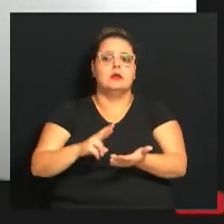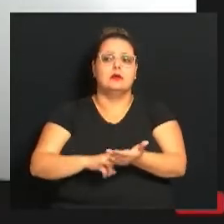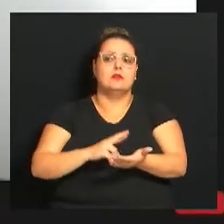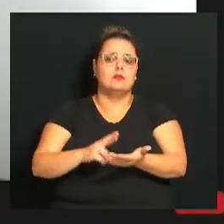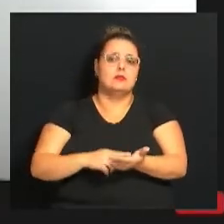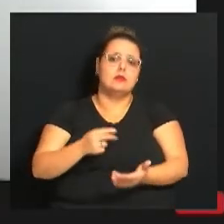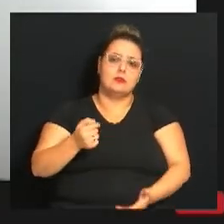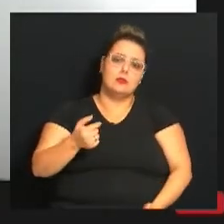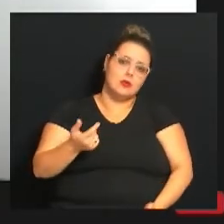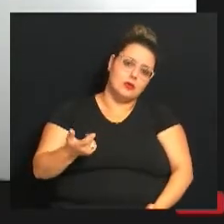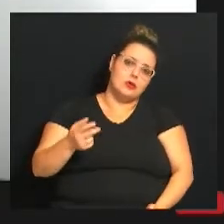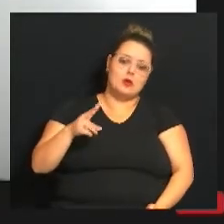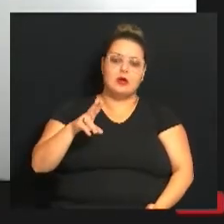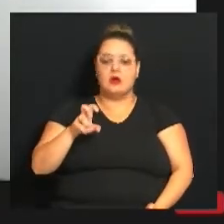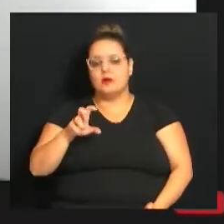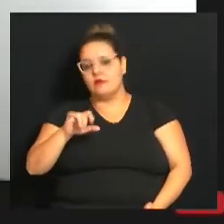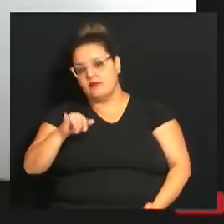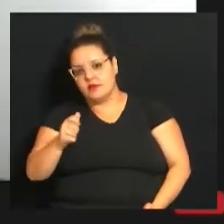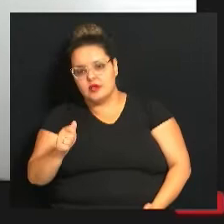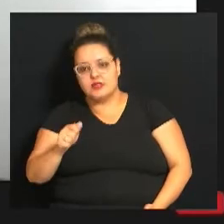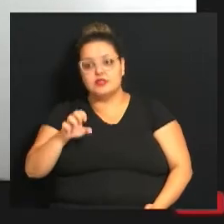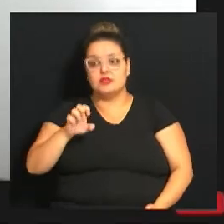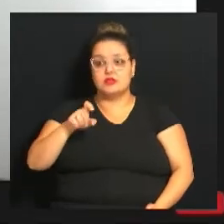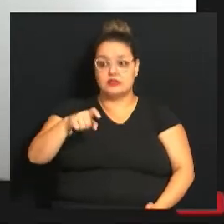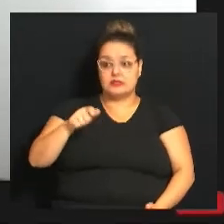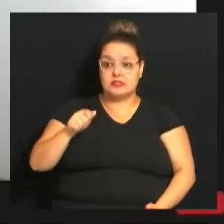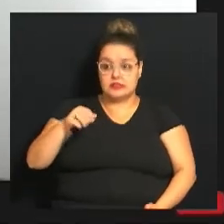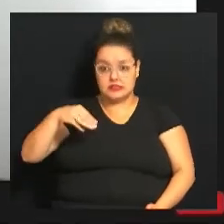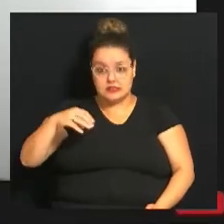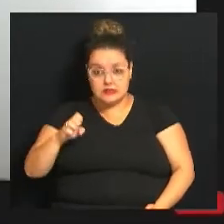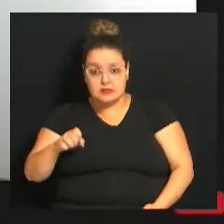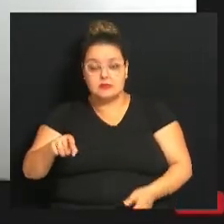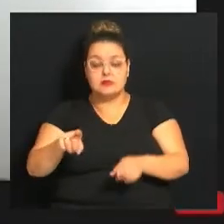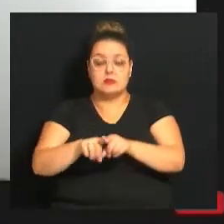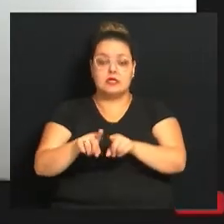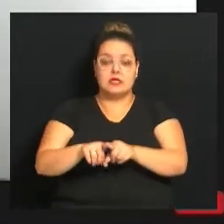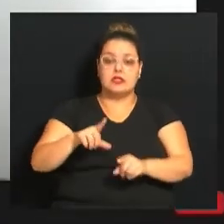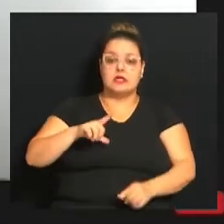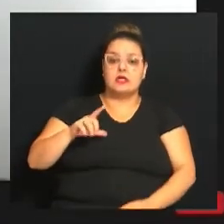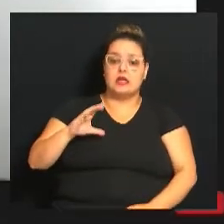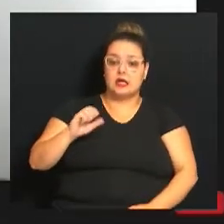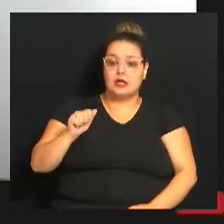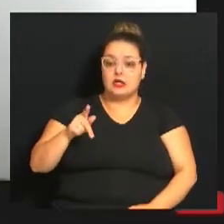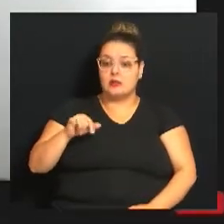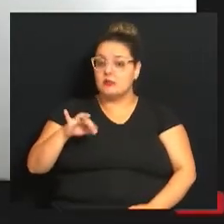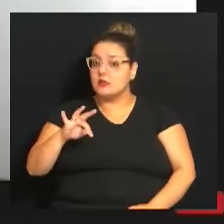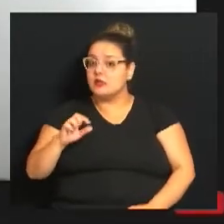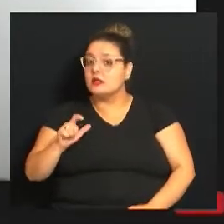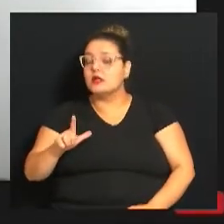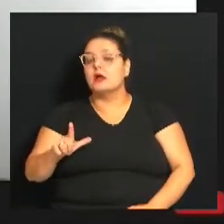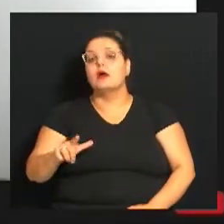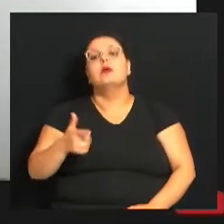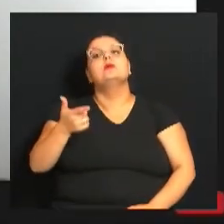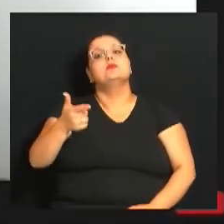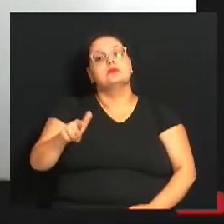aí, a Exame está aí, tem a Carta Capital, tem outras revistas que estão indo no mercado